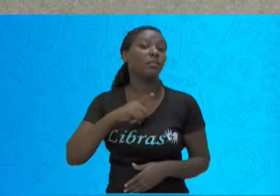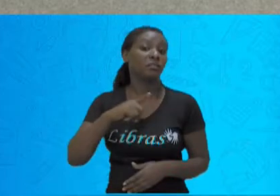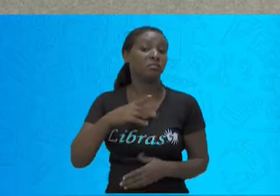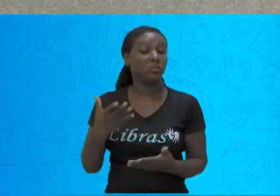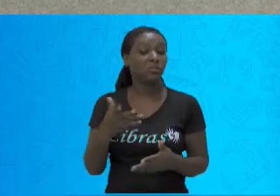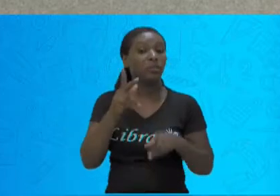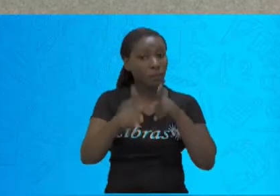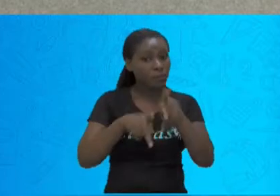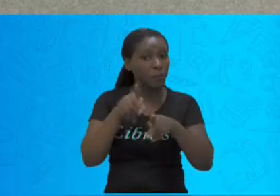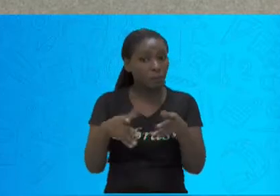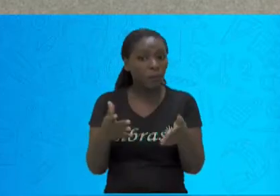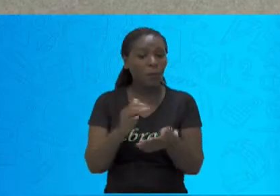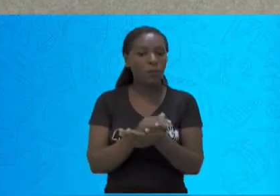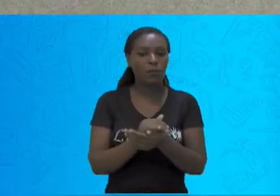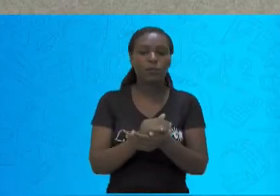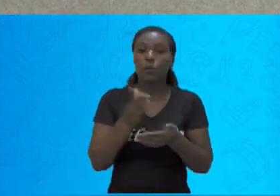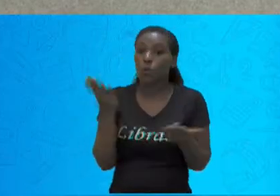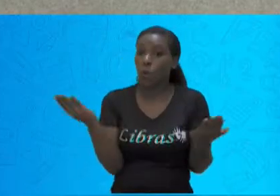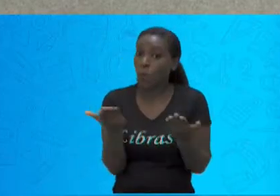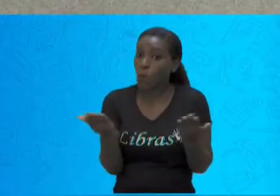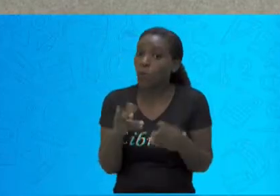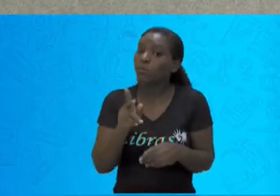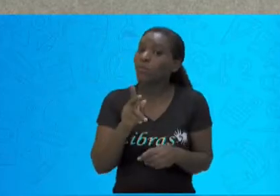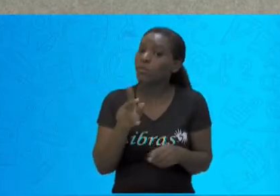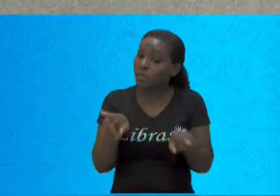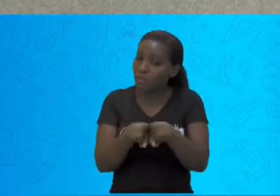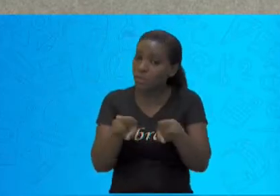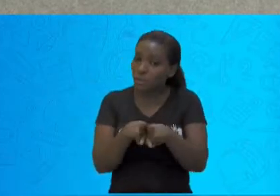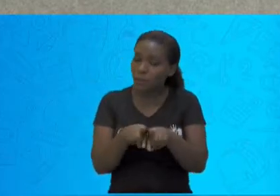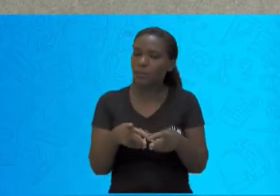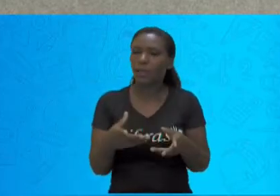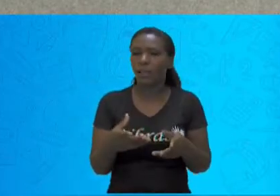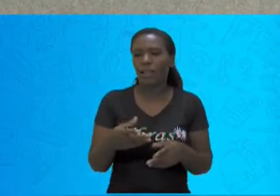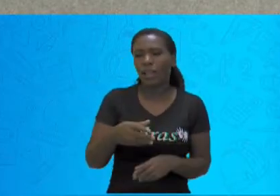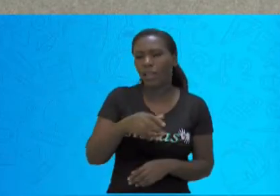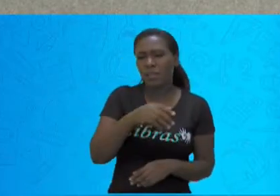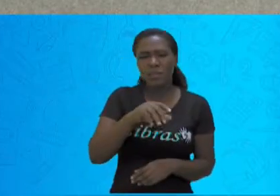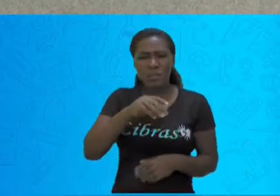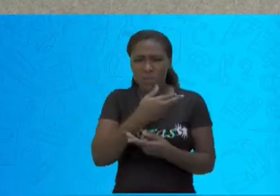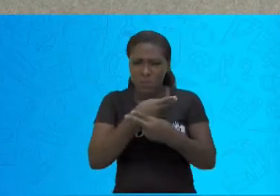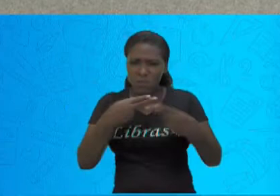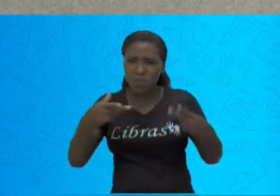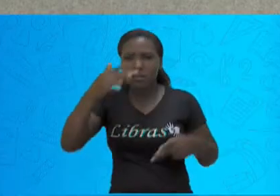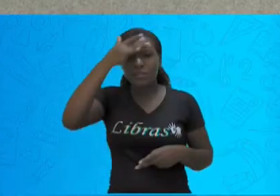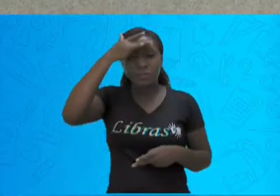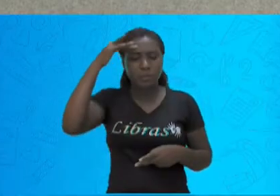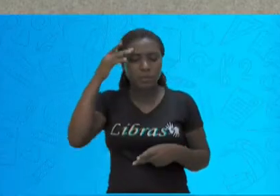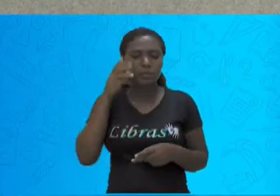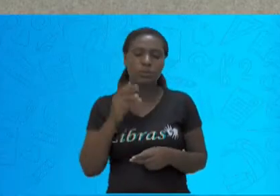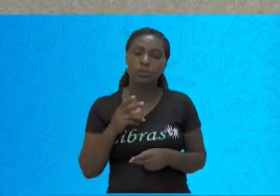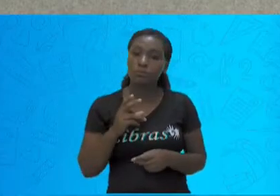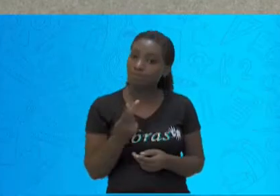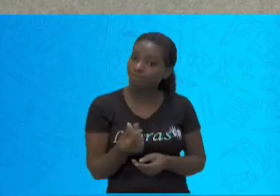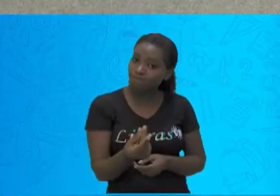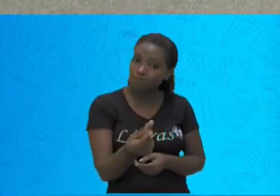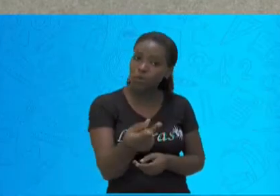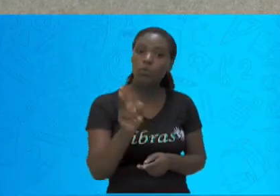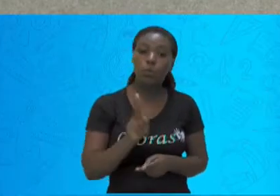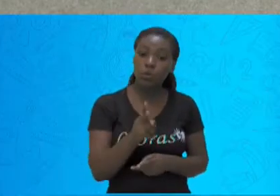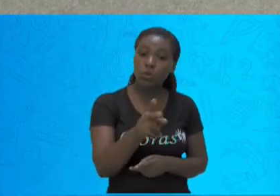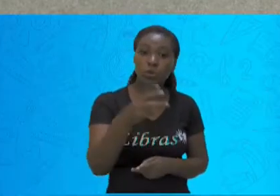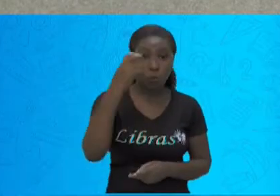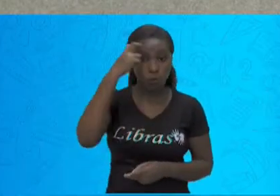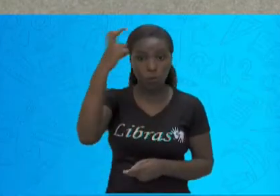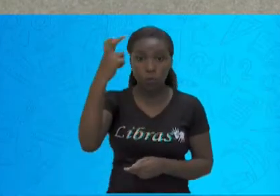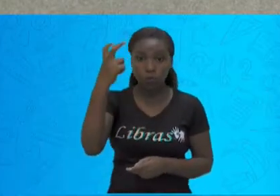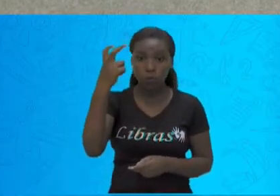México, ainda preservam essa cultura milenar e riquíssima. Agora